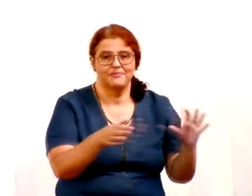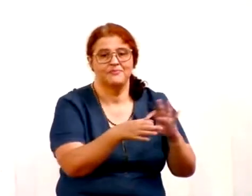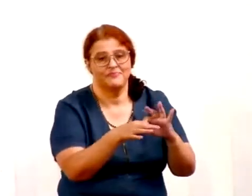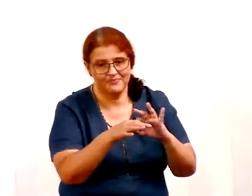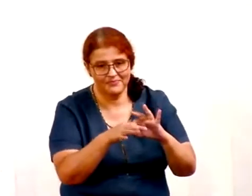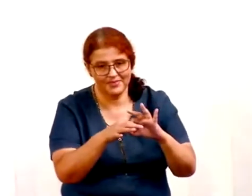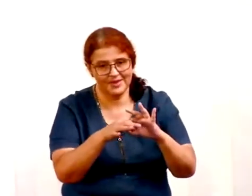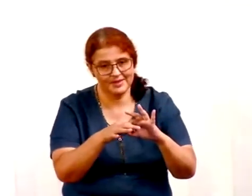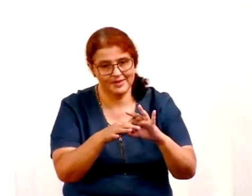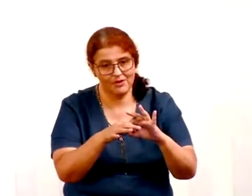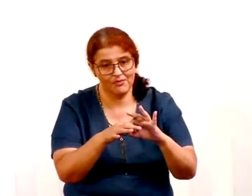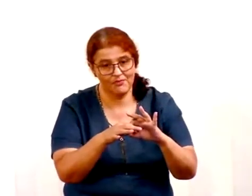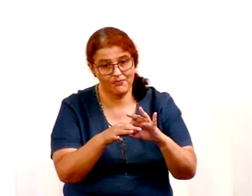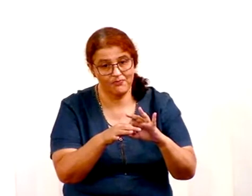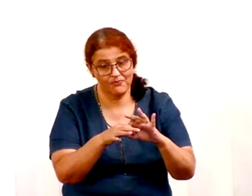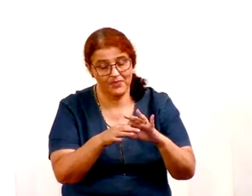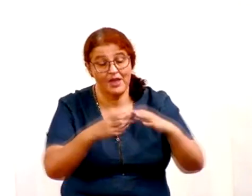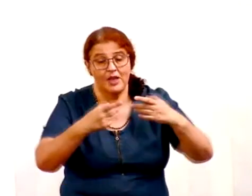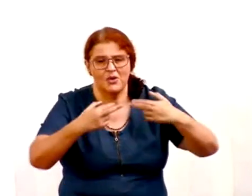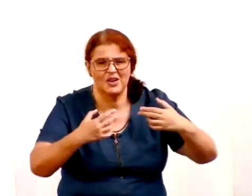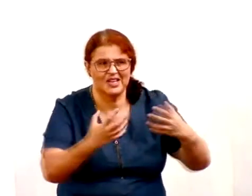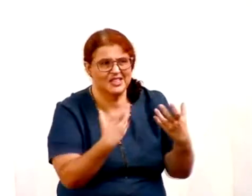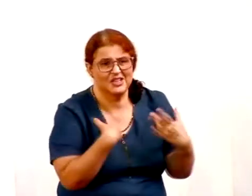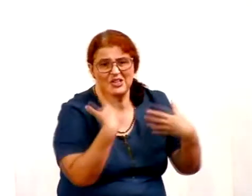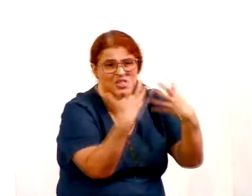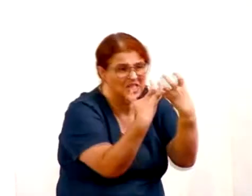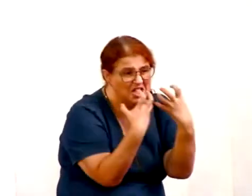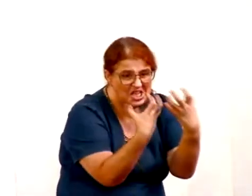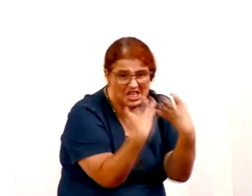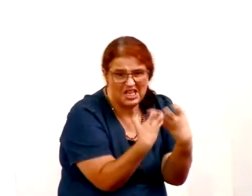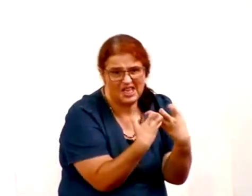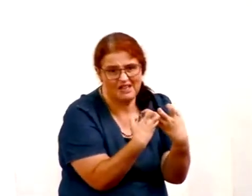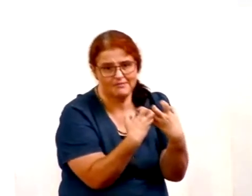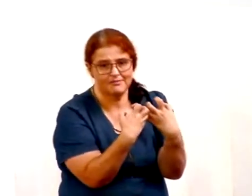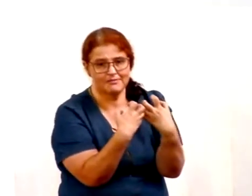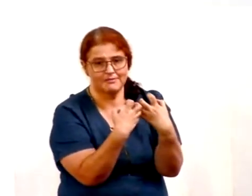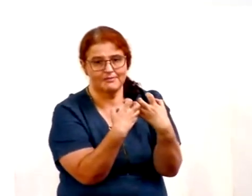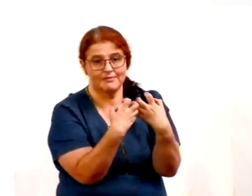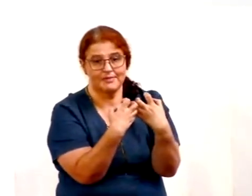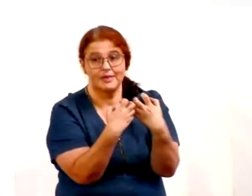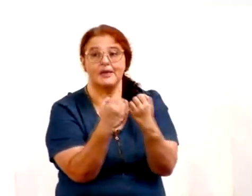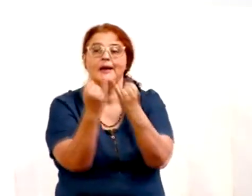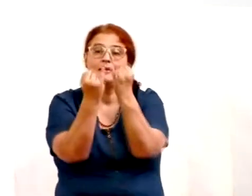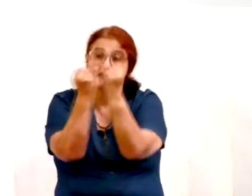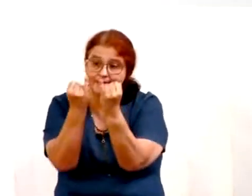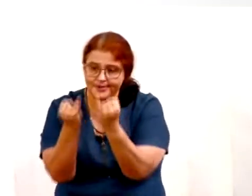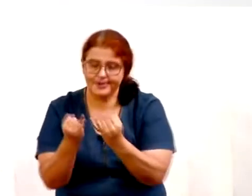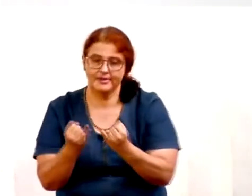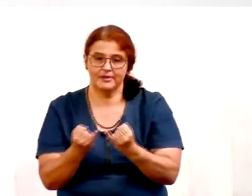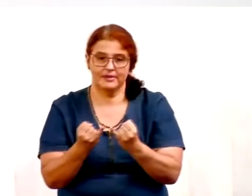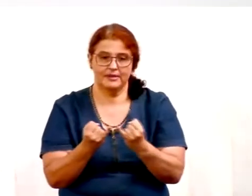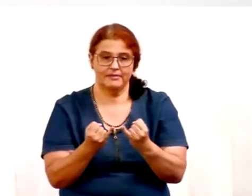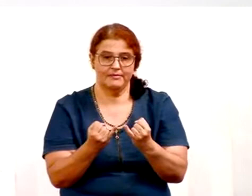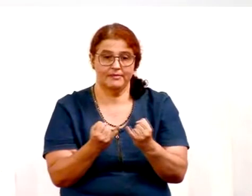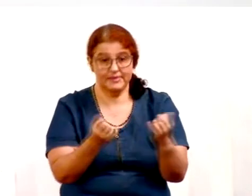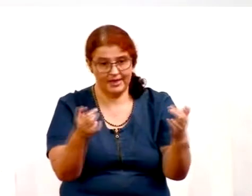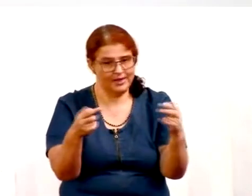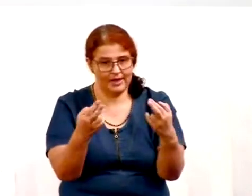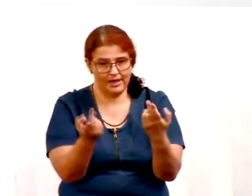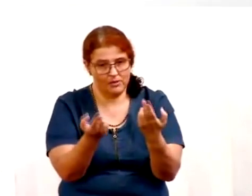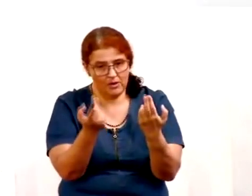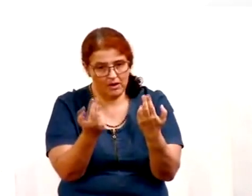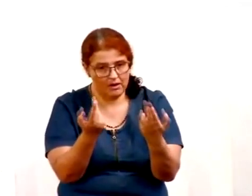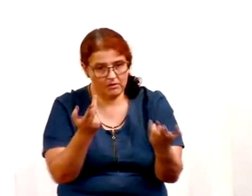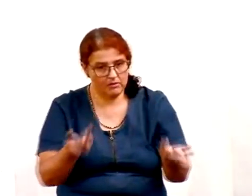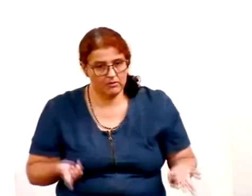aquele combustível que alimenta o coração do homem a buscar se satisfazer em outras coisas,